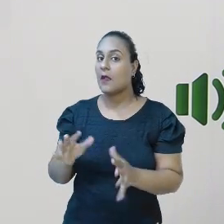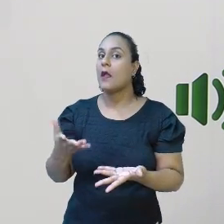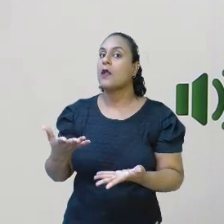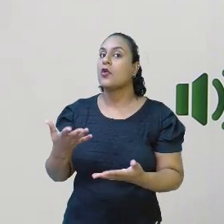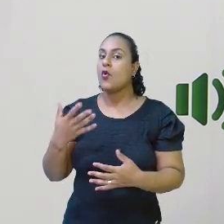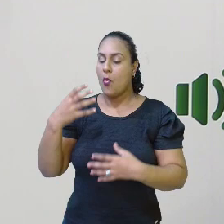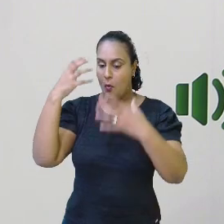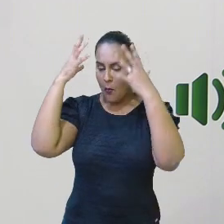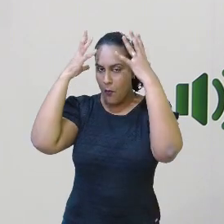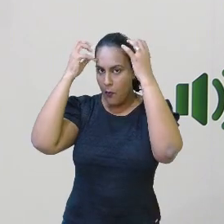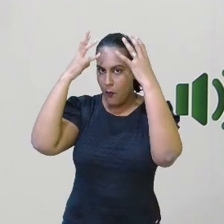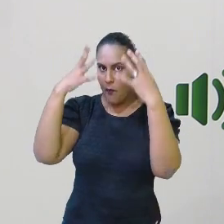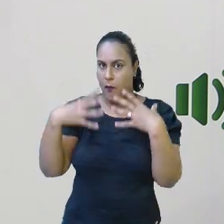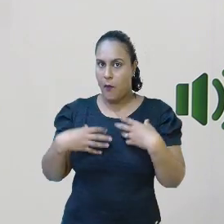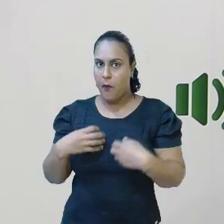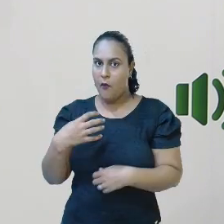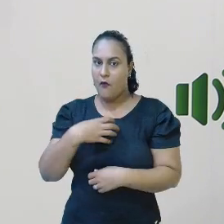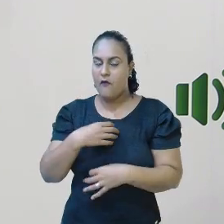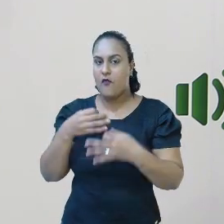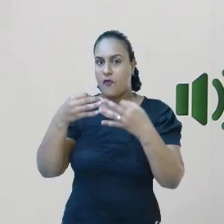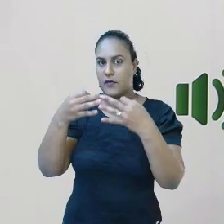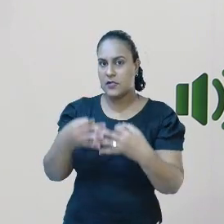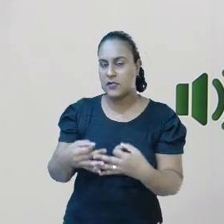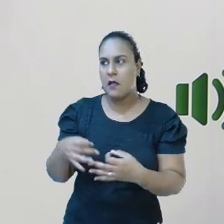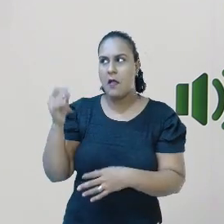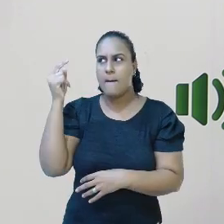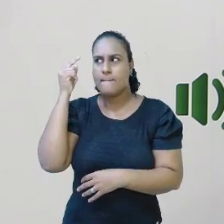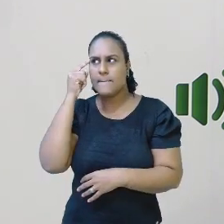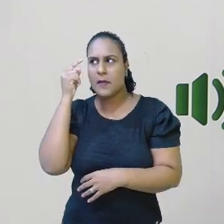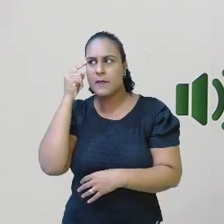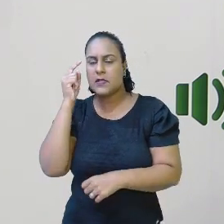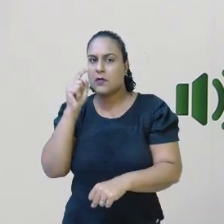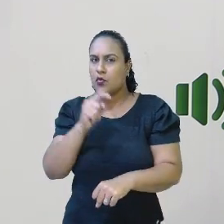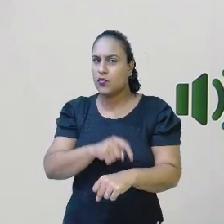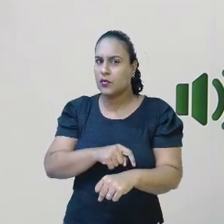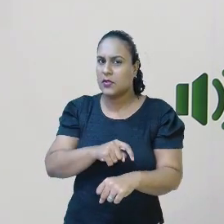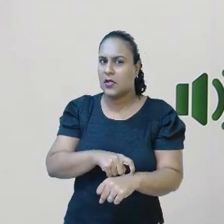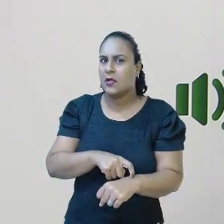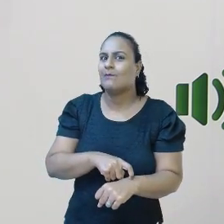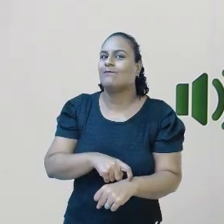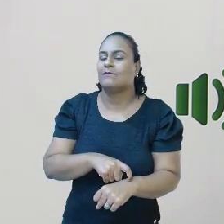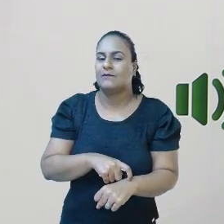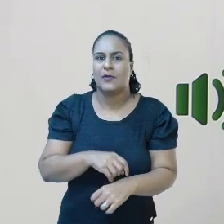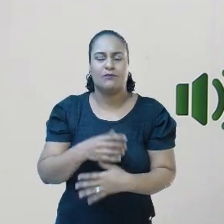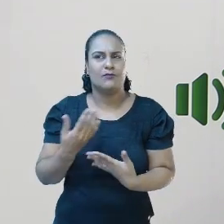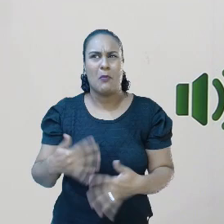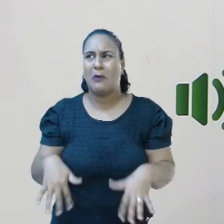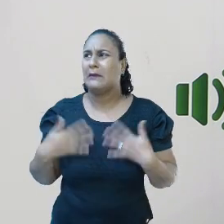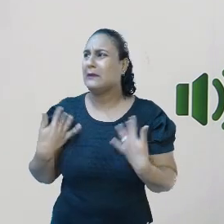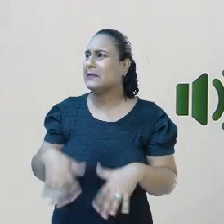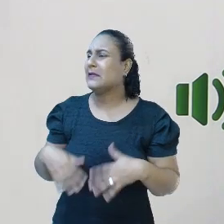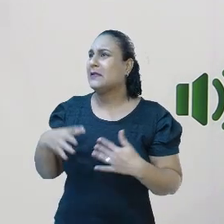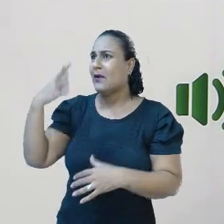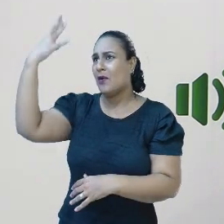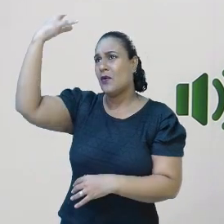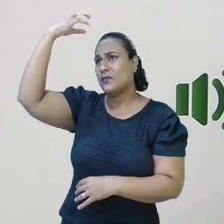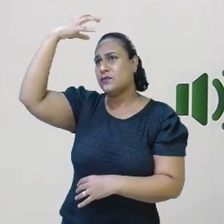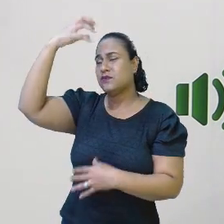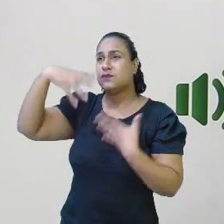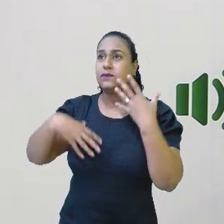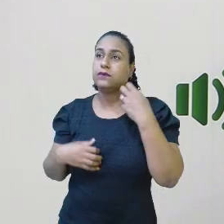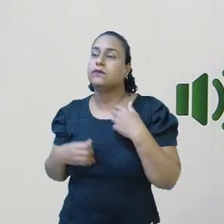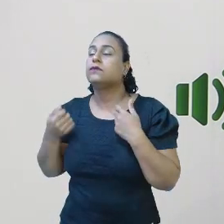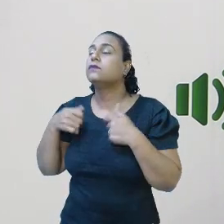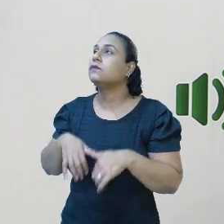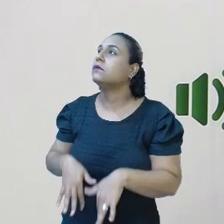correta, mas pensando no tempo. O que a gente não pode é exagerar, ficar ali embaixo do chuveiro, a água caindo e